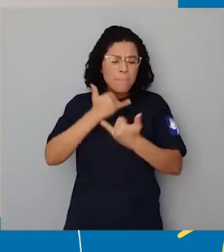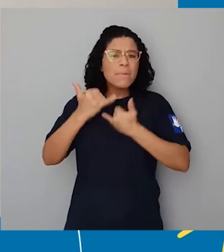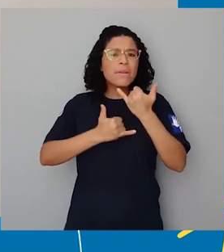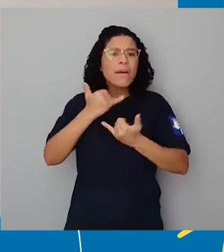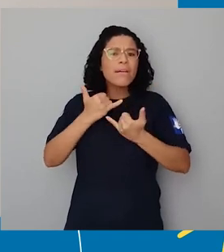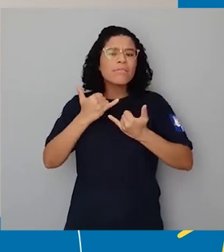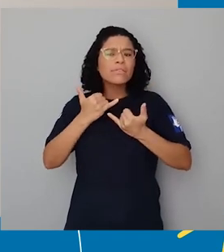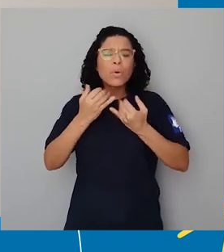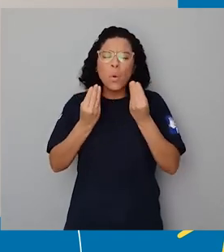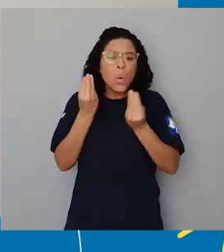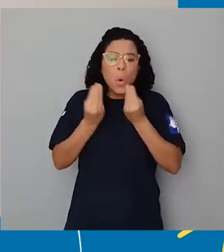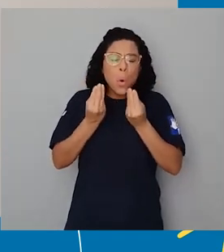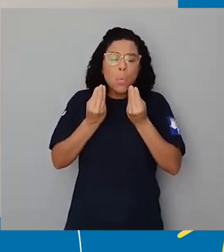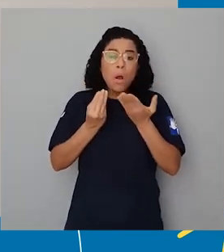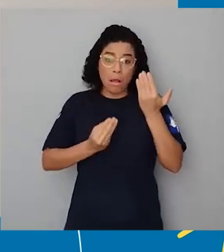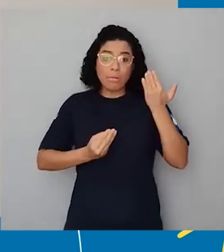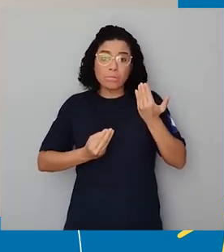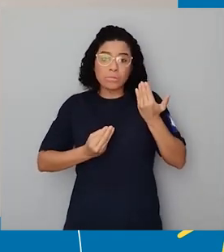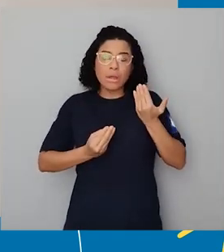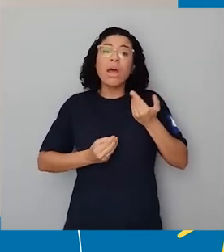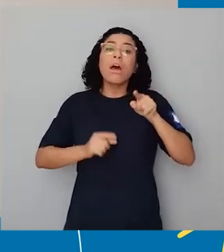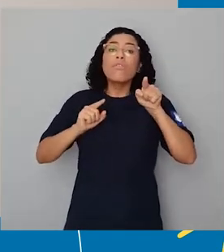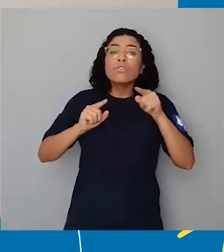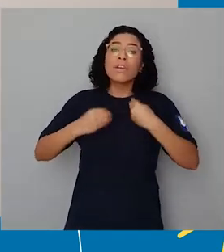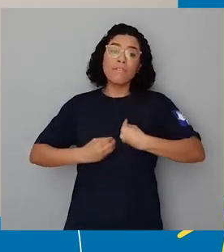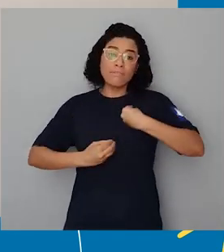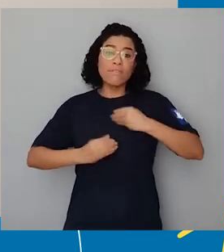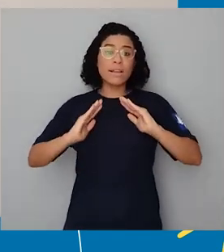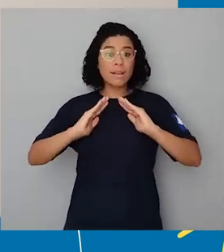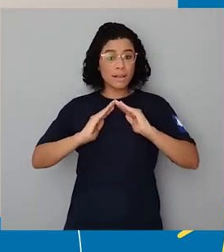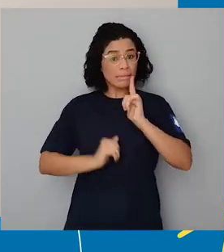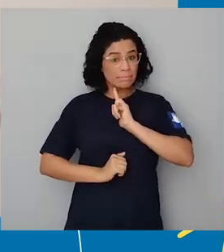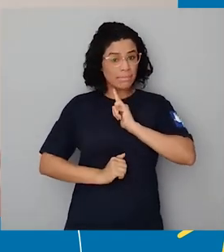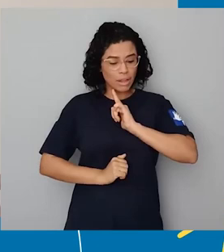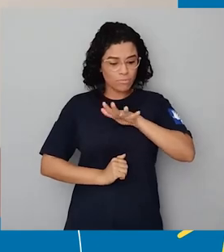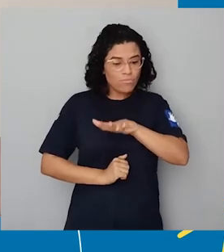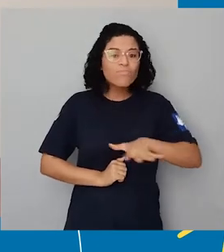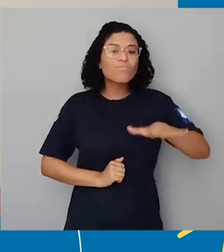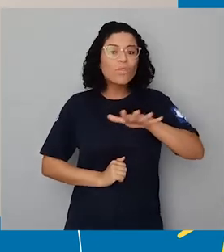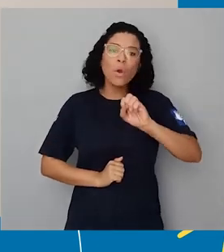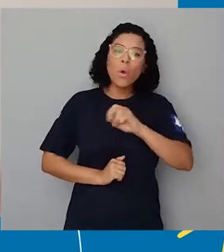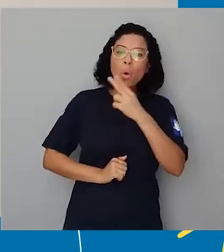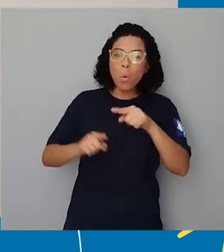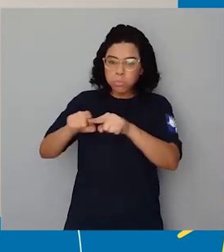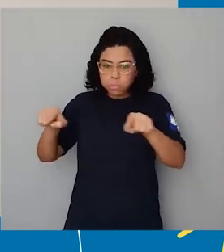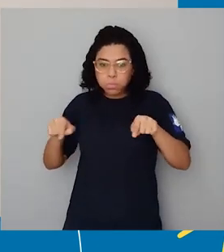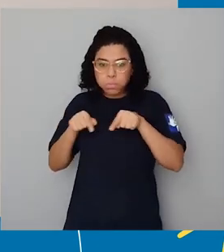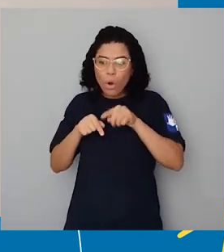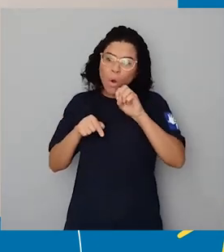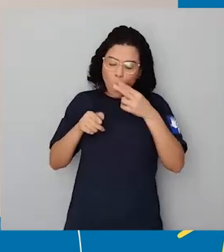brincavam? Aí onde você mora? Tem quintal? Ou uma garagem,